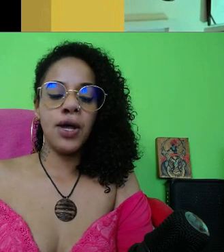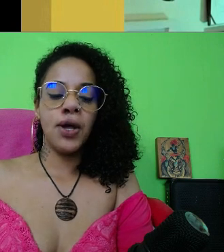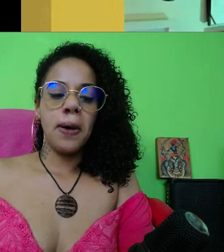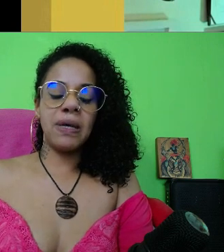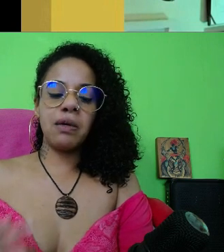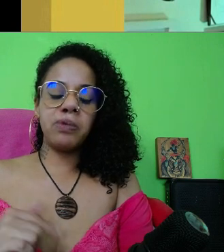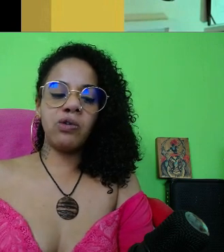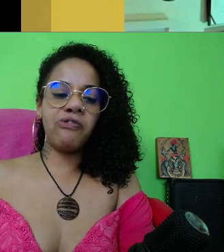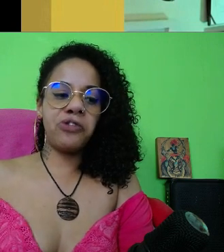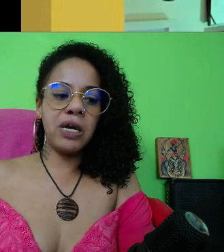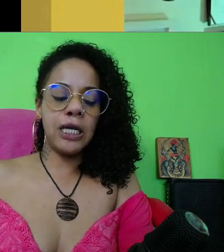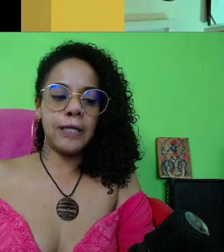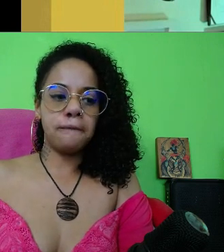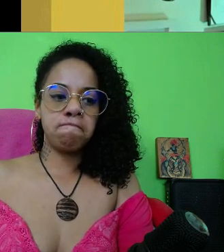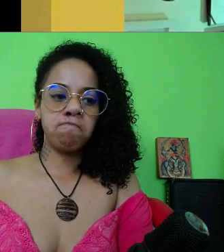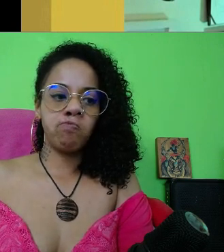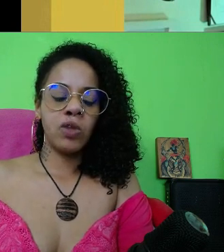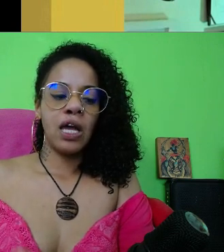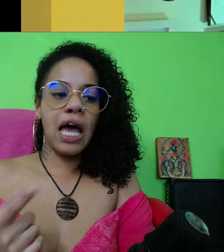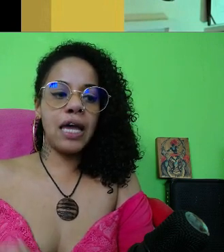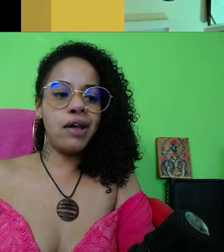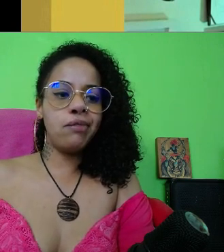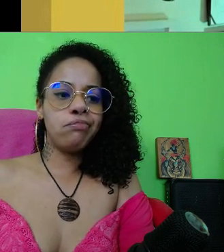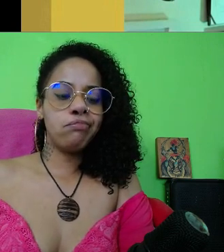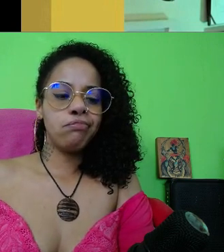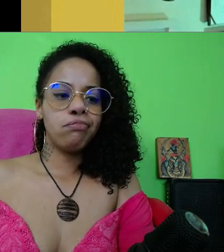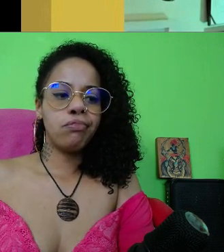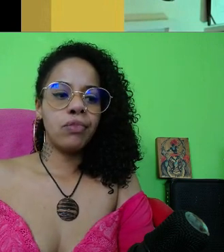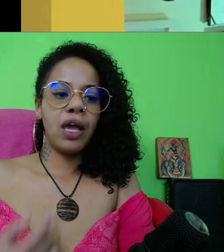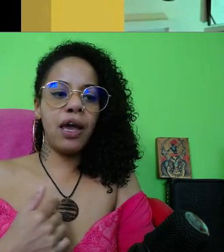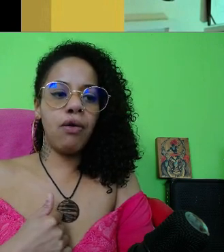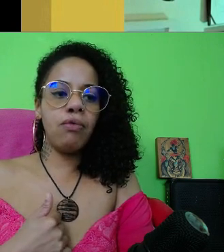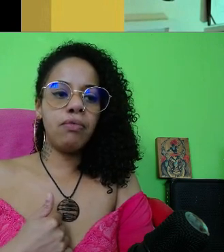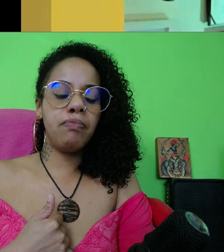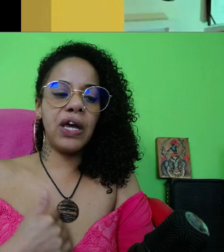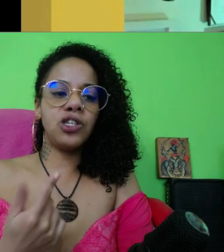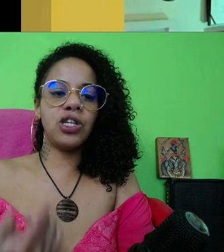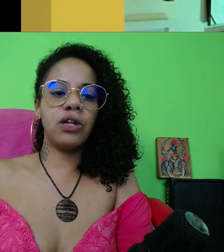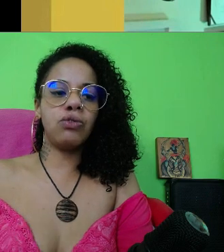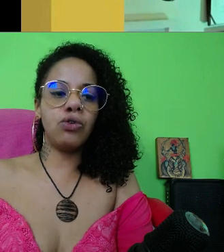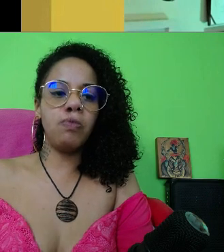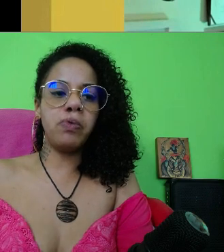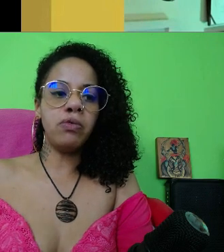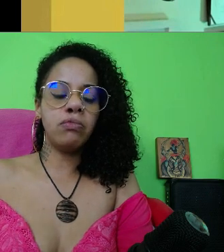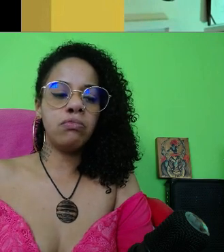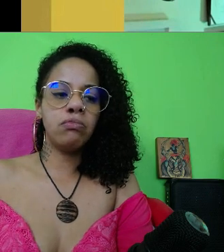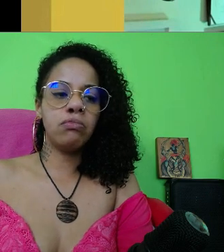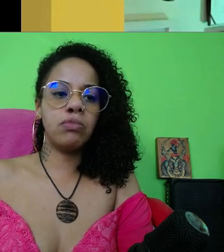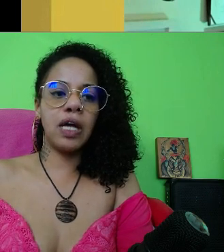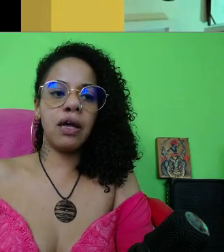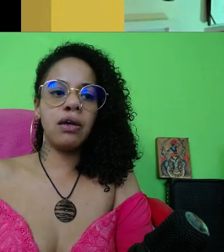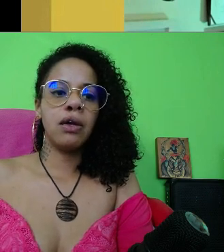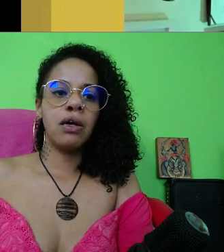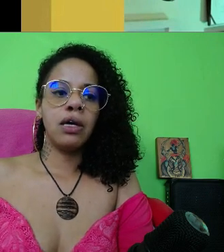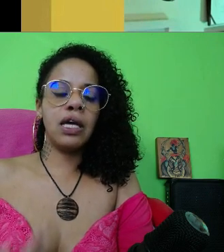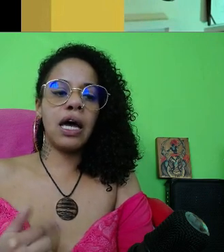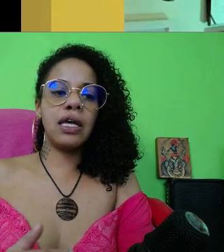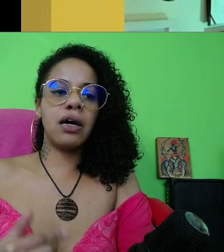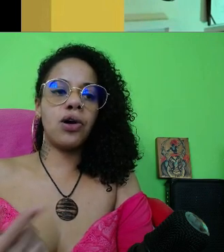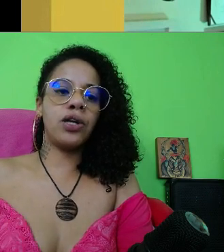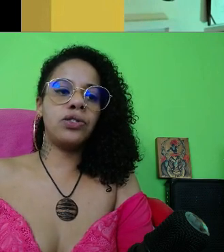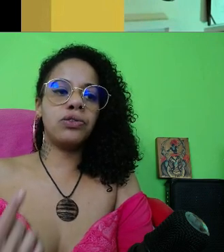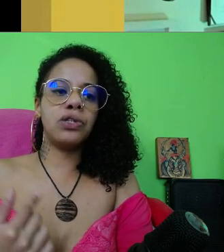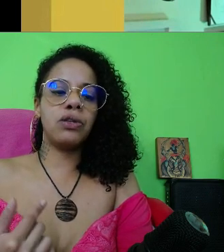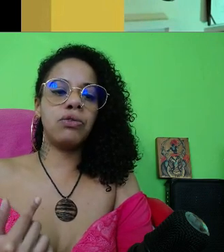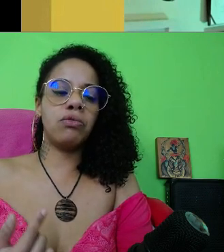apenas né mas a pessoa foi banida aí eu me retirei do grupo né E